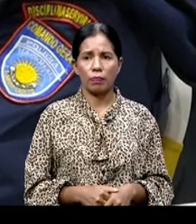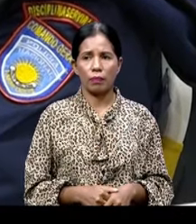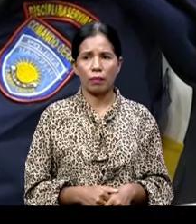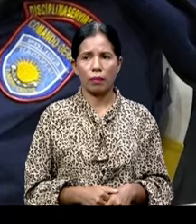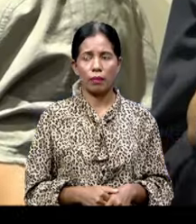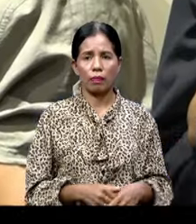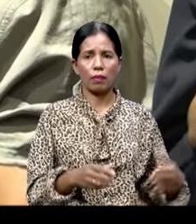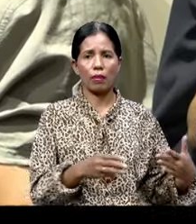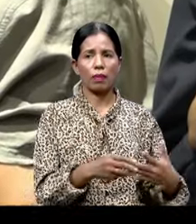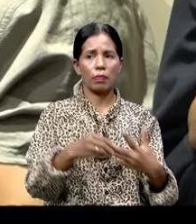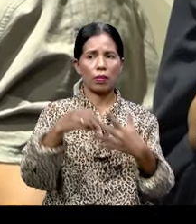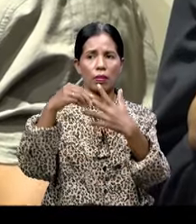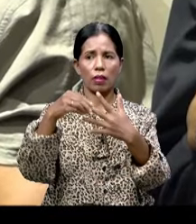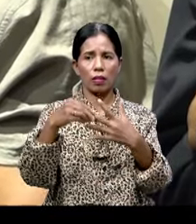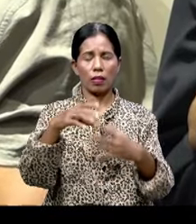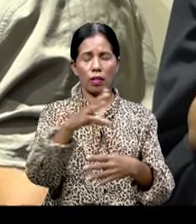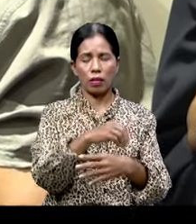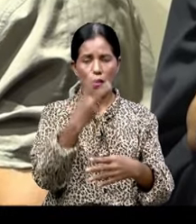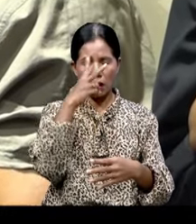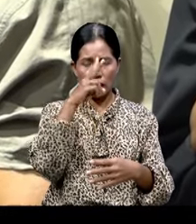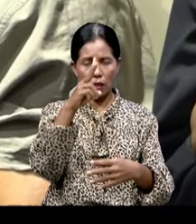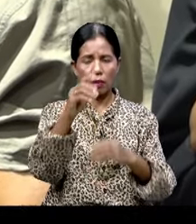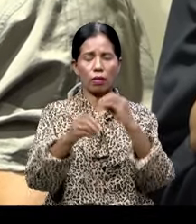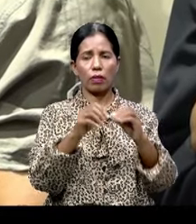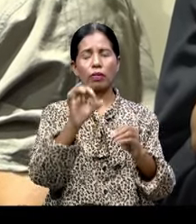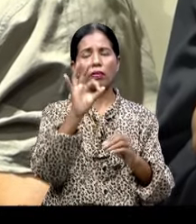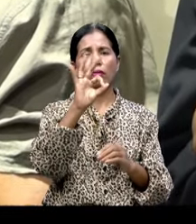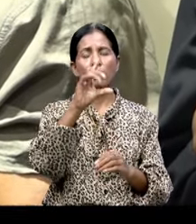Eu li em filosofia.